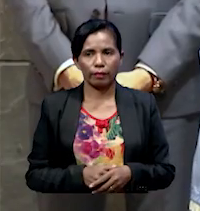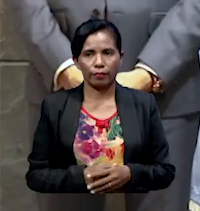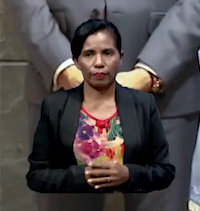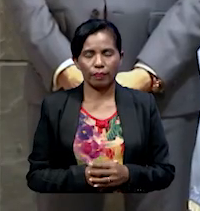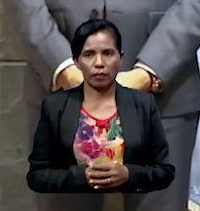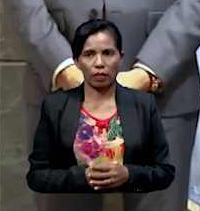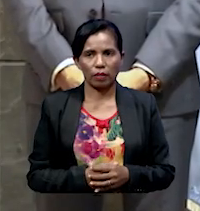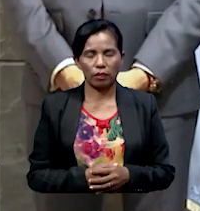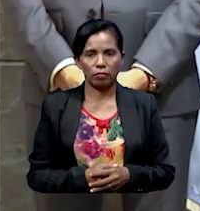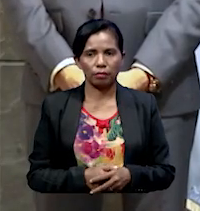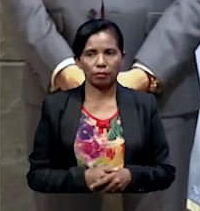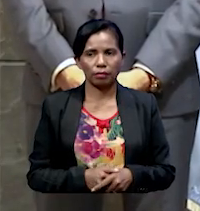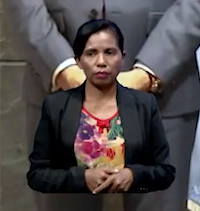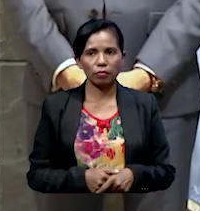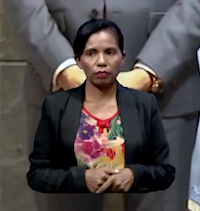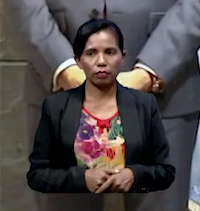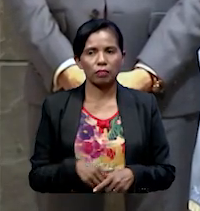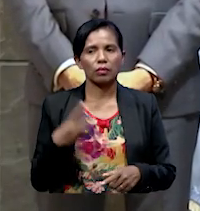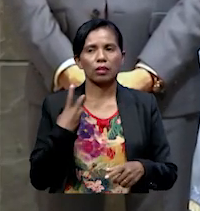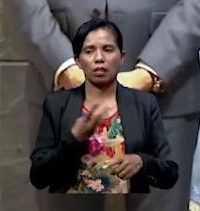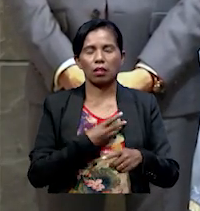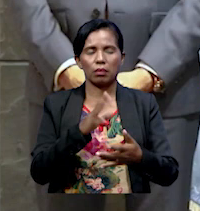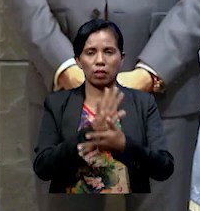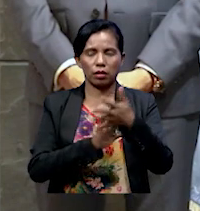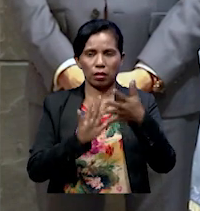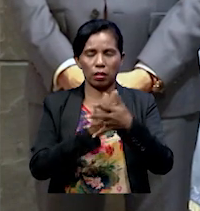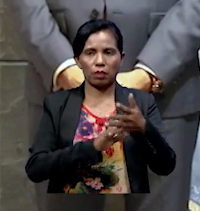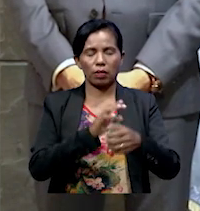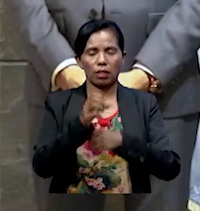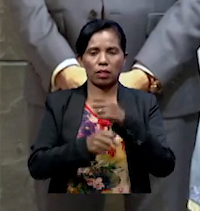anniversary since we joined the United Nations on